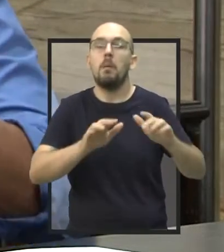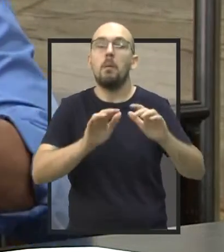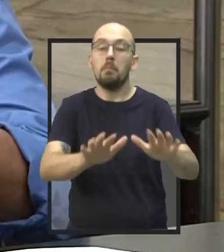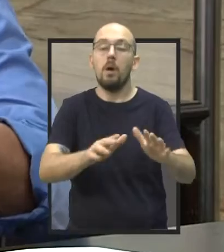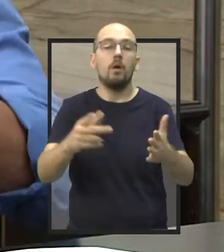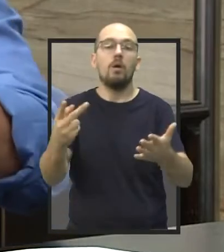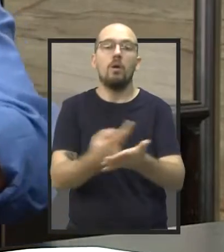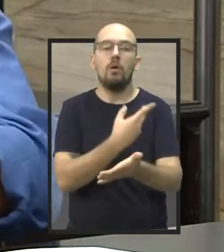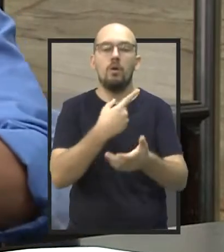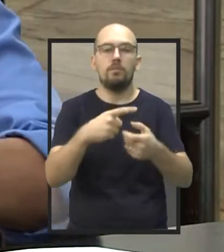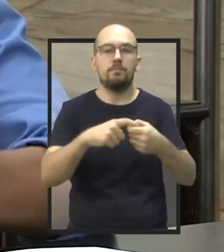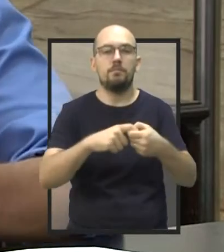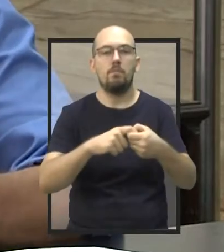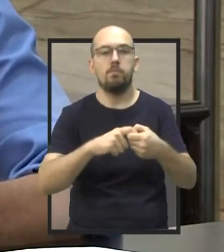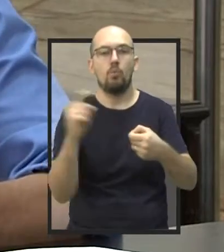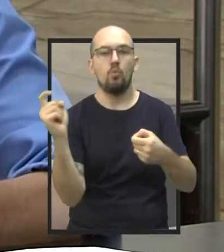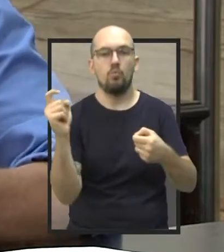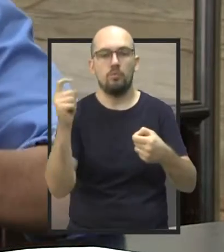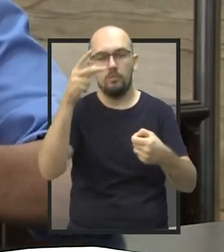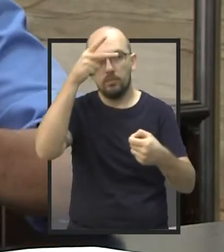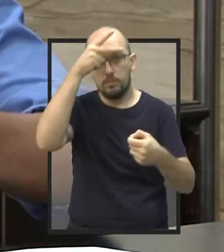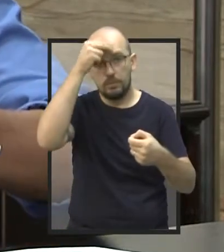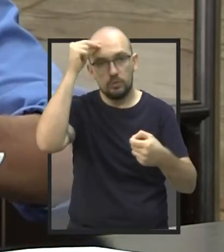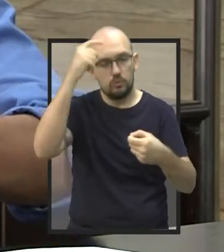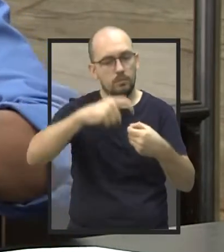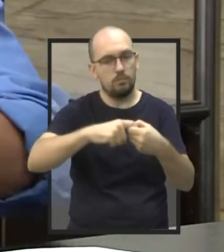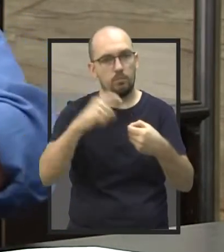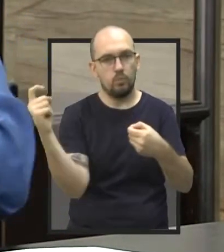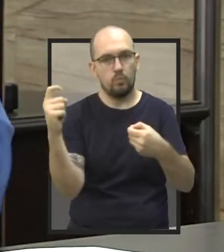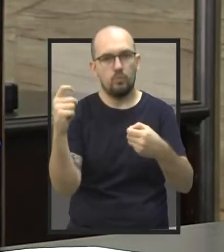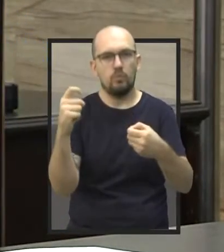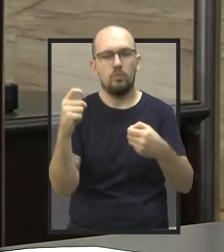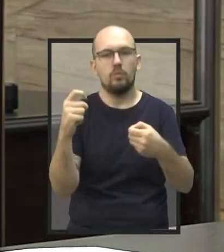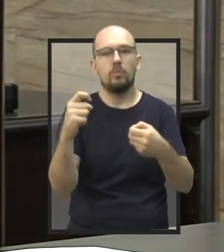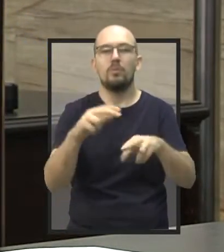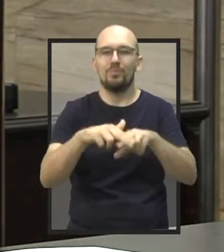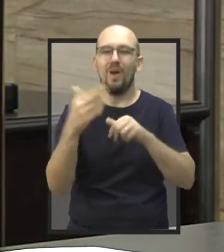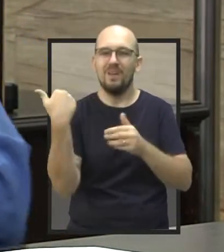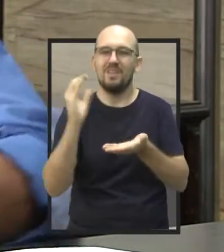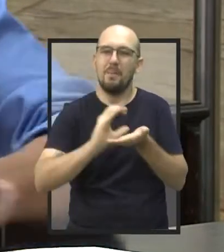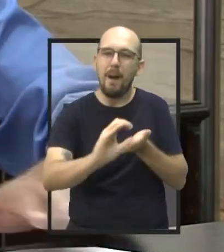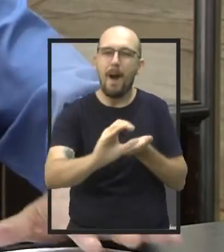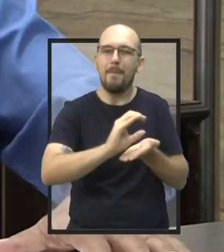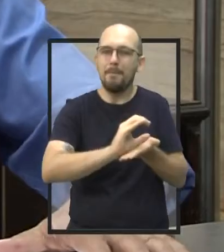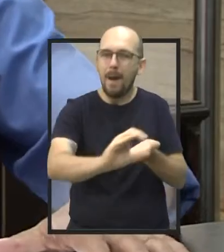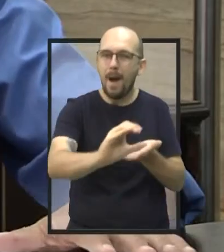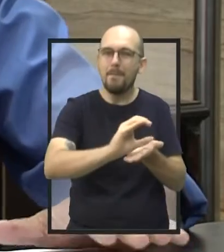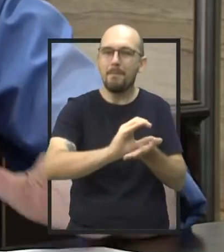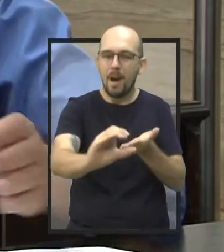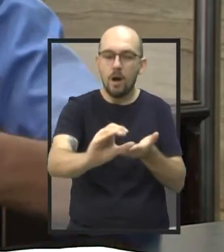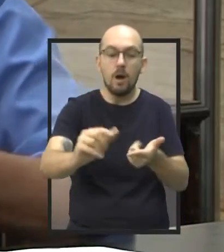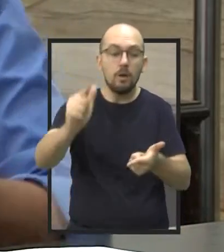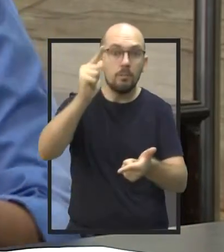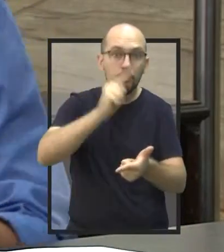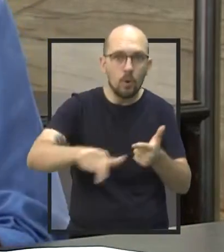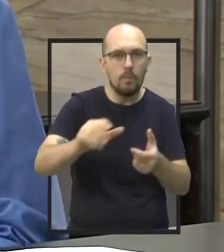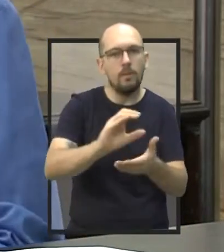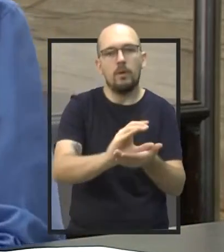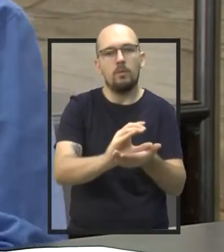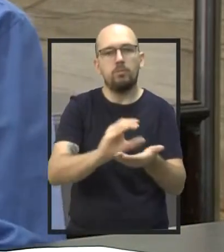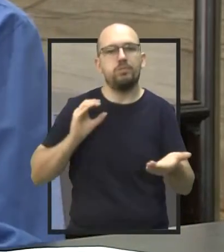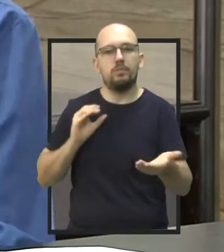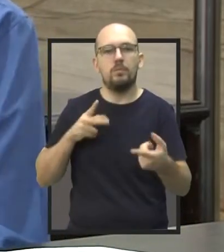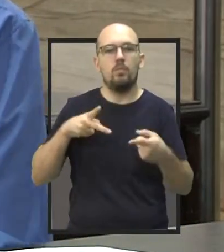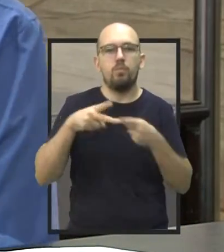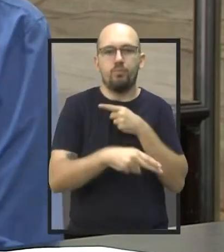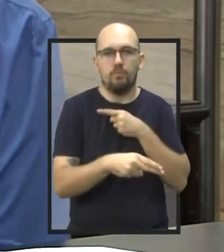o convênio que tinha com o poder público, do qual era subsidiada com recursos. Então, o que acontece? A partir desse